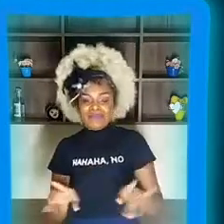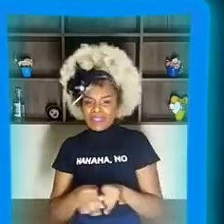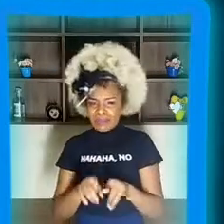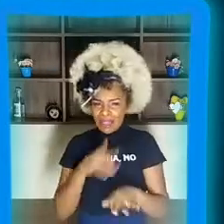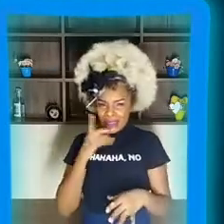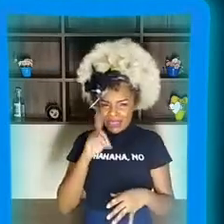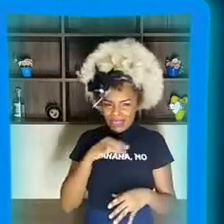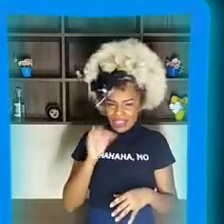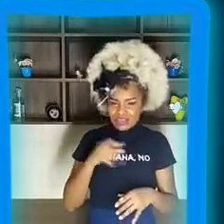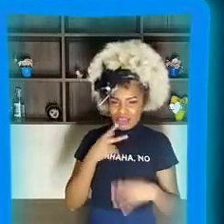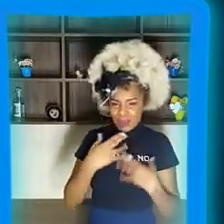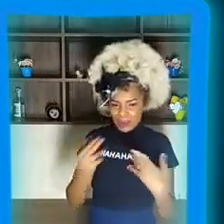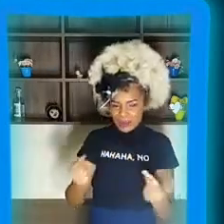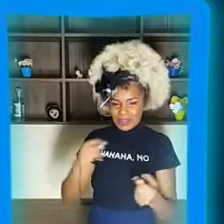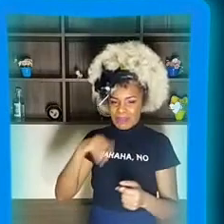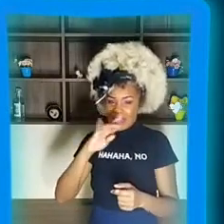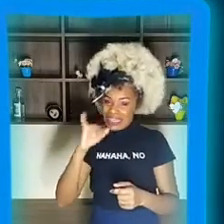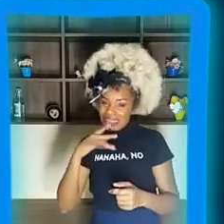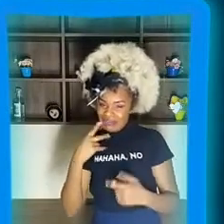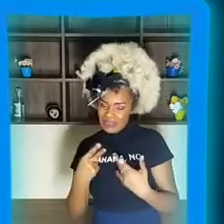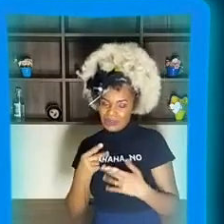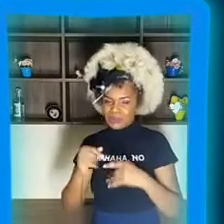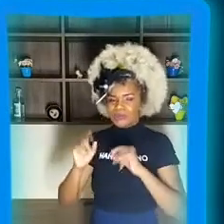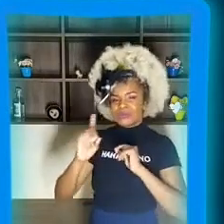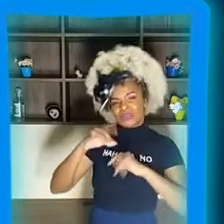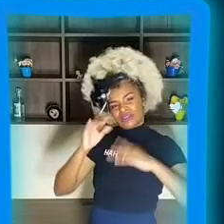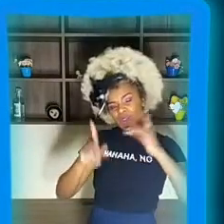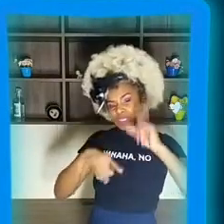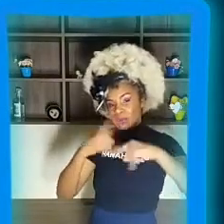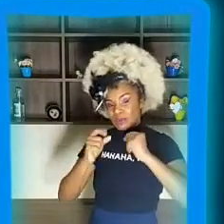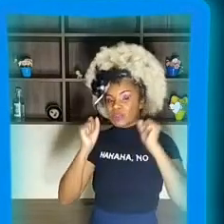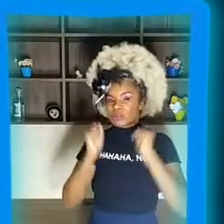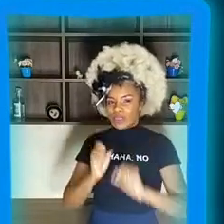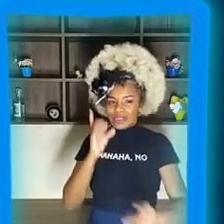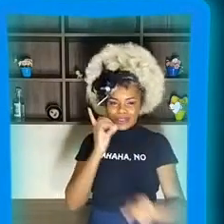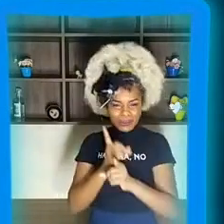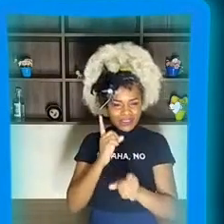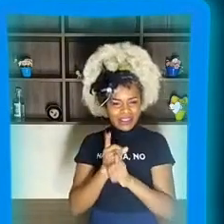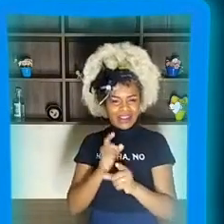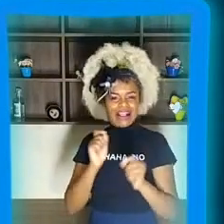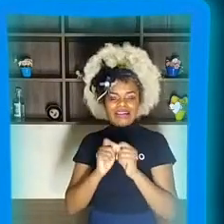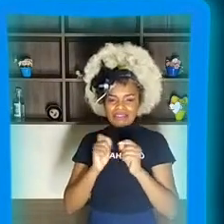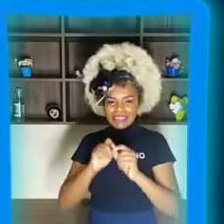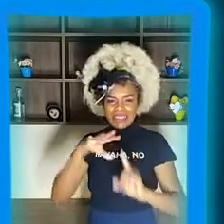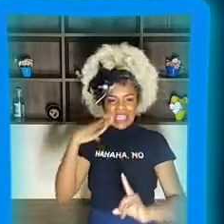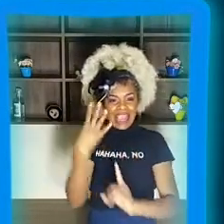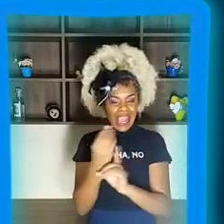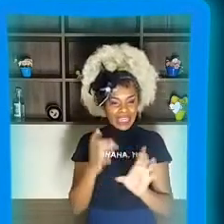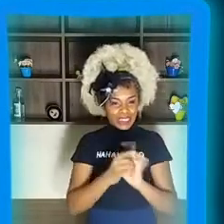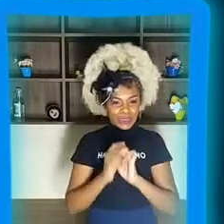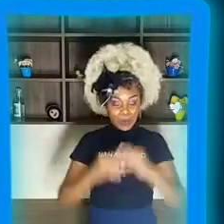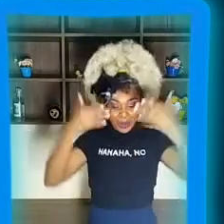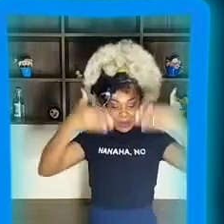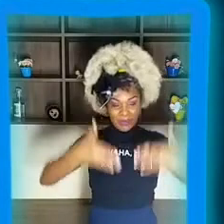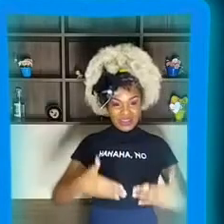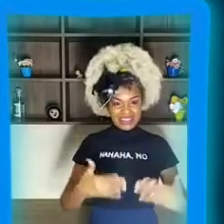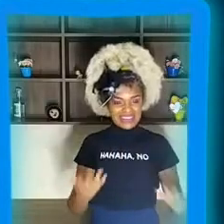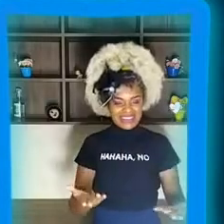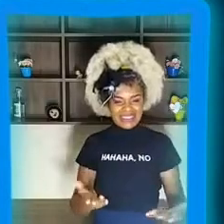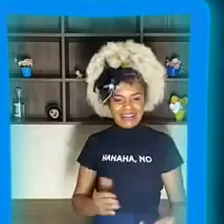negócio da live, de depois, quando a gente pudesse encontrar, o Arte Uni seu evento presencial,